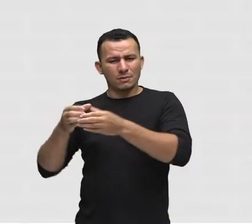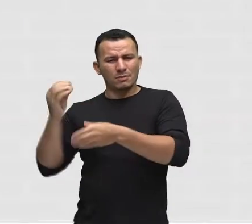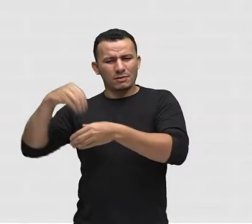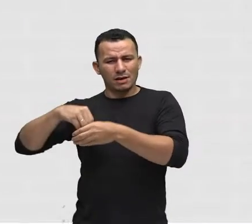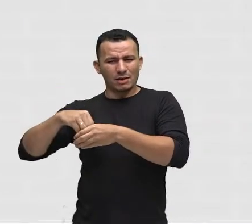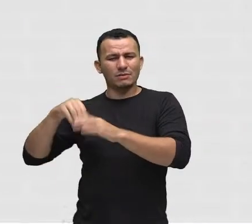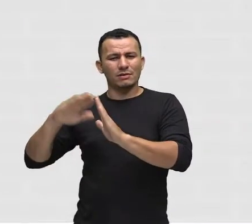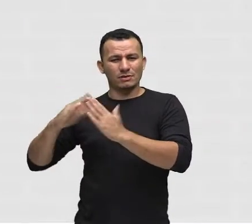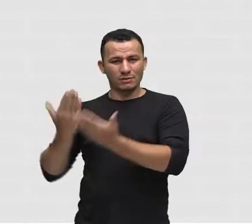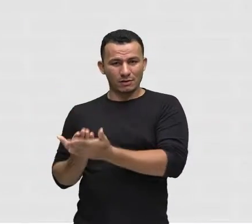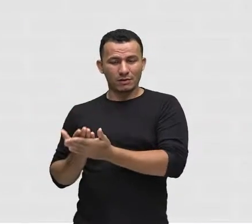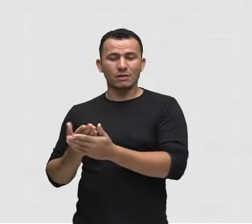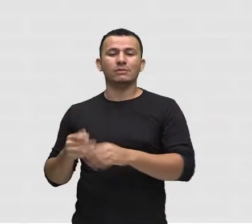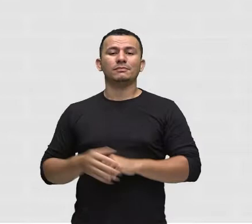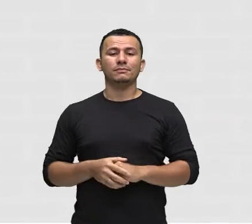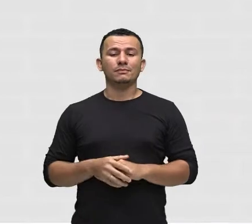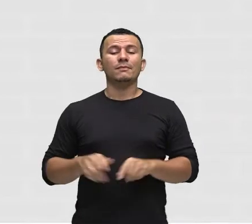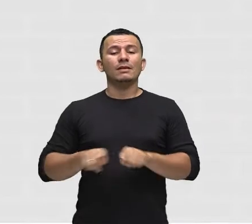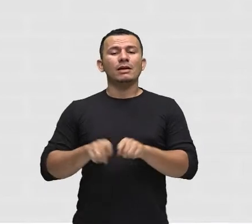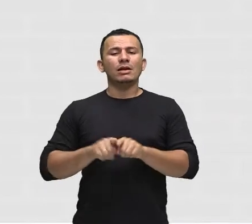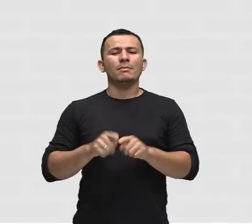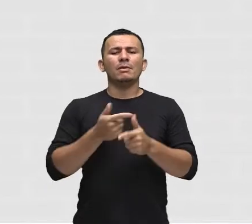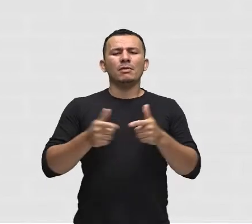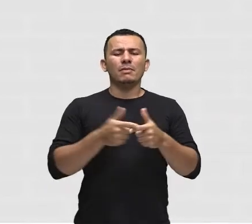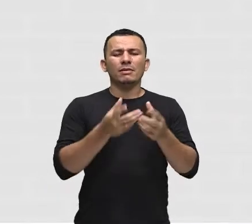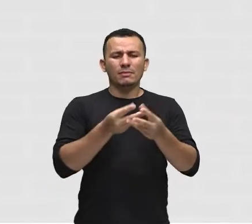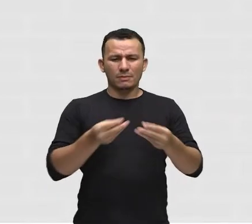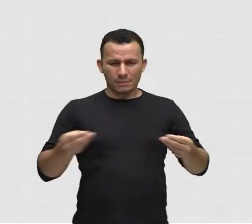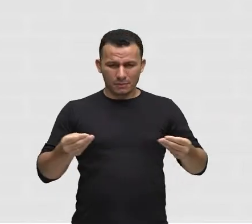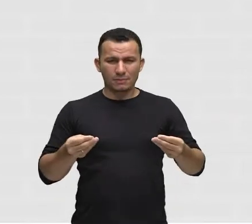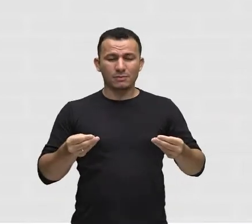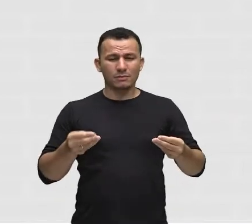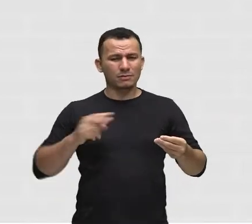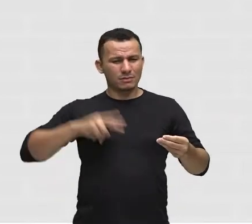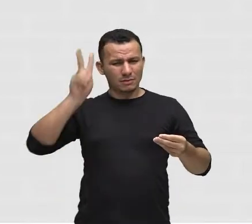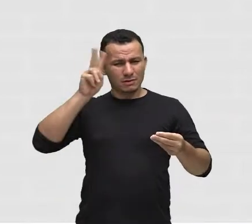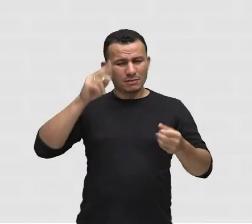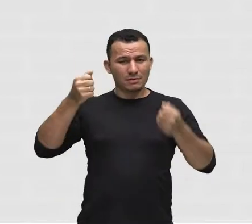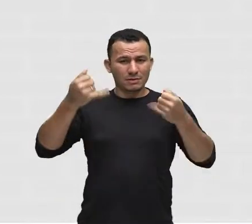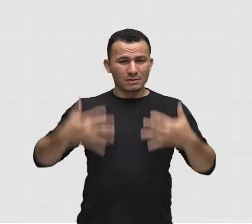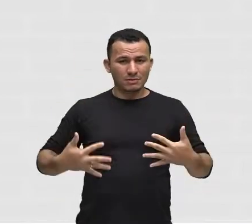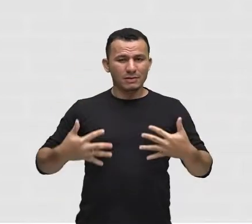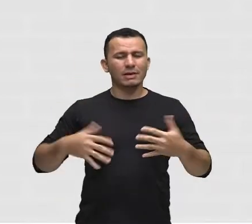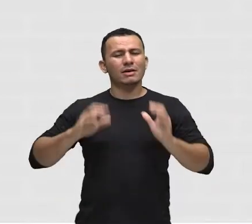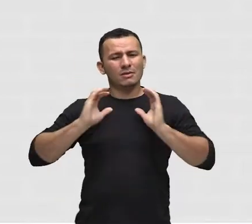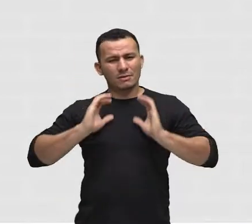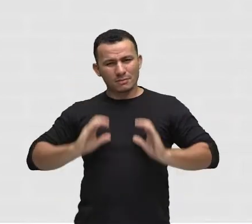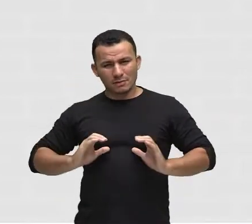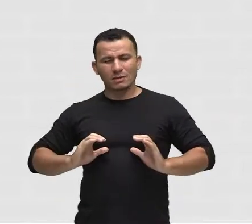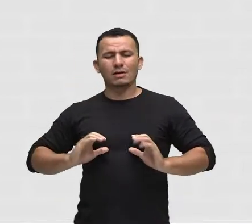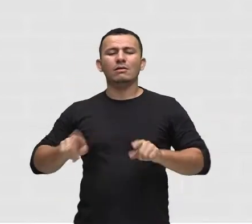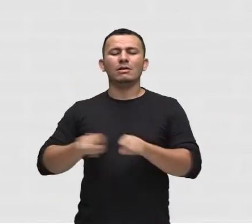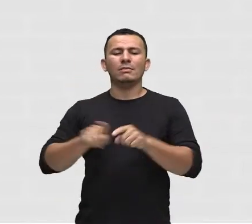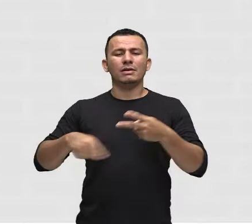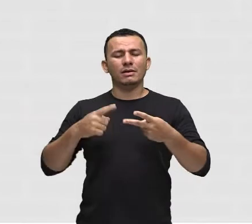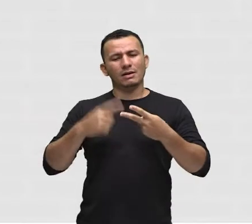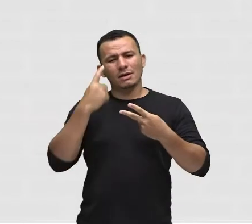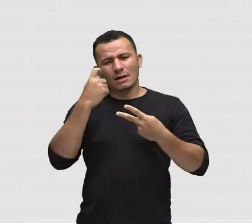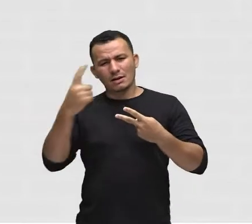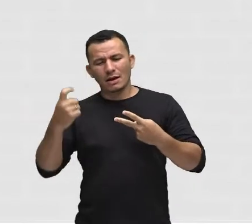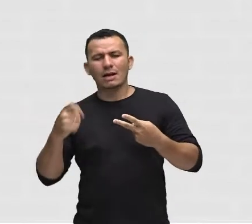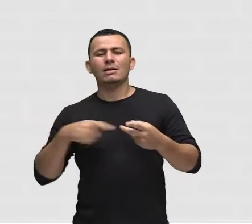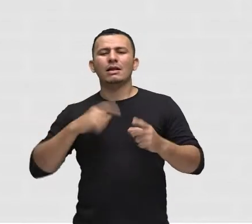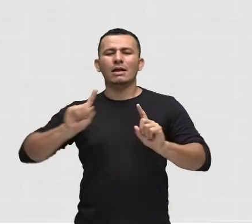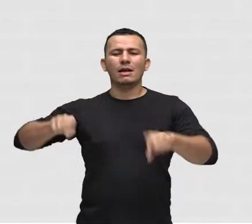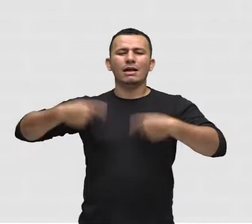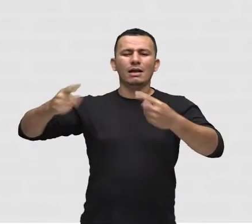escola, solução de problemas ambíguos e complexos, que a gente estava falando também sobre ficar confortável e sentir interesse por lidar com desafios do